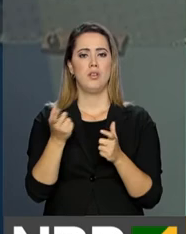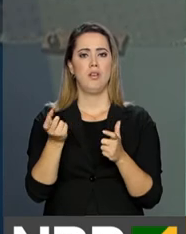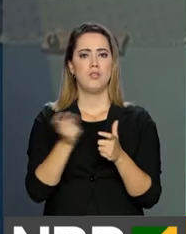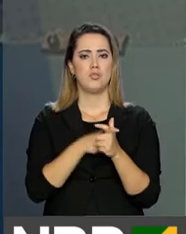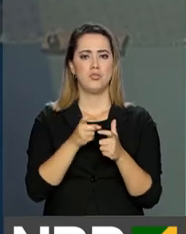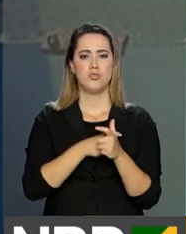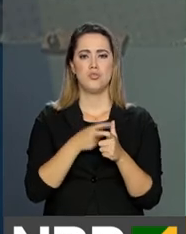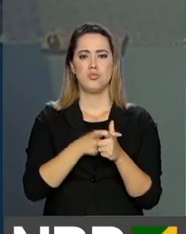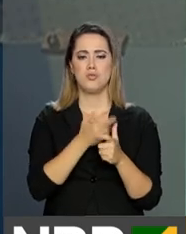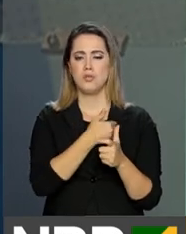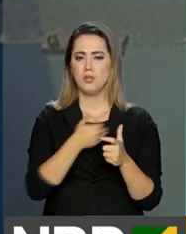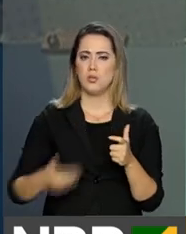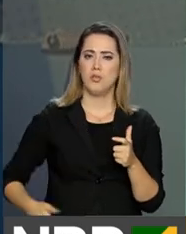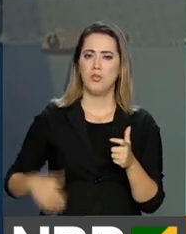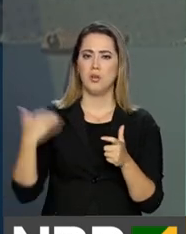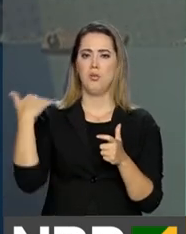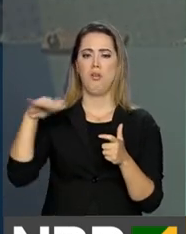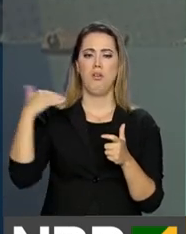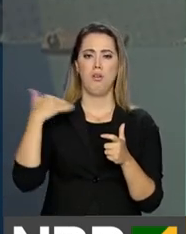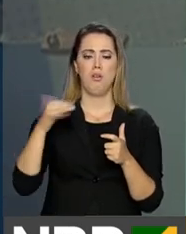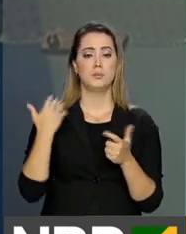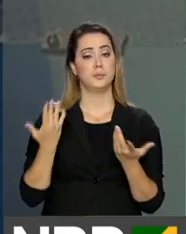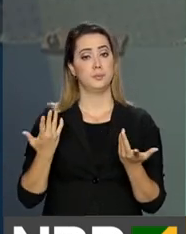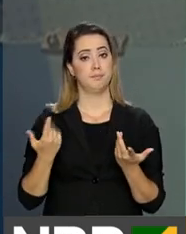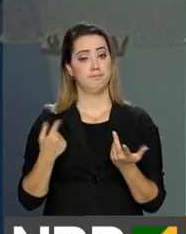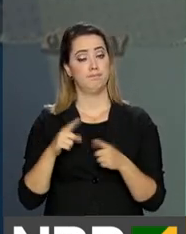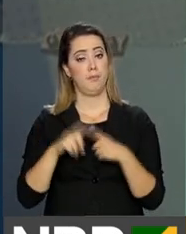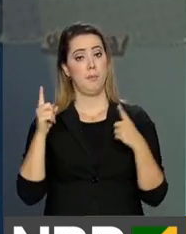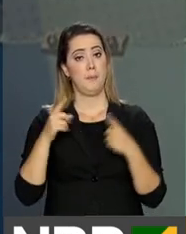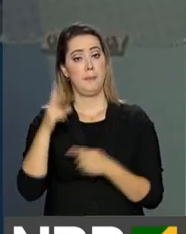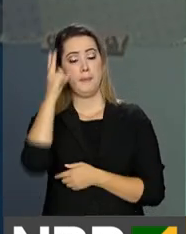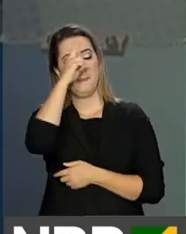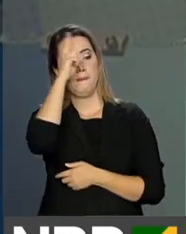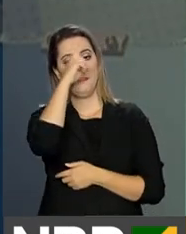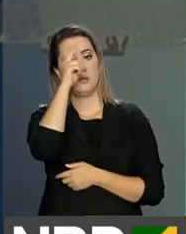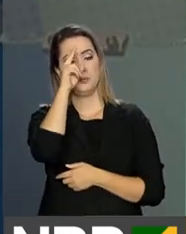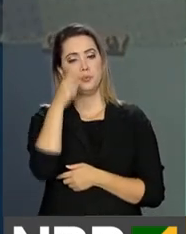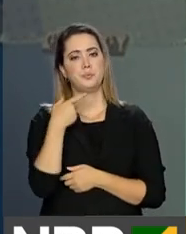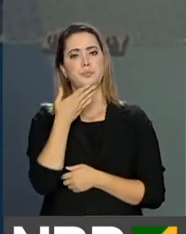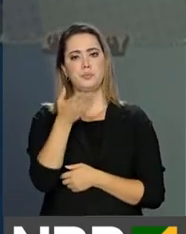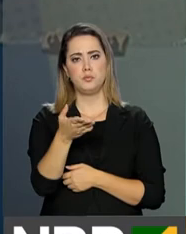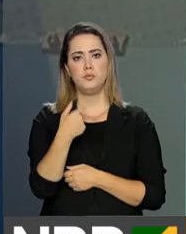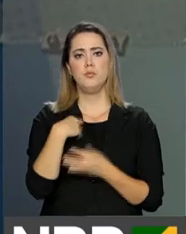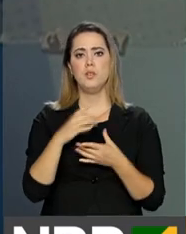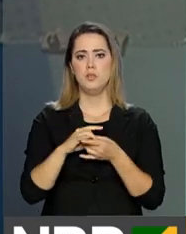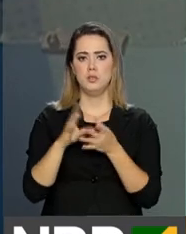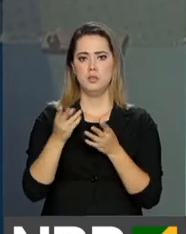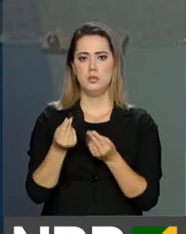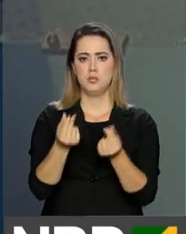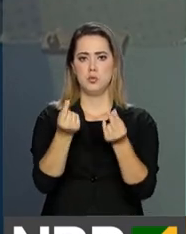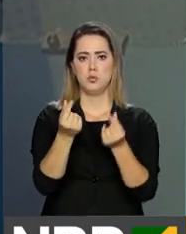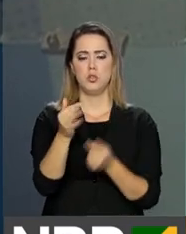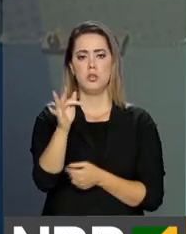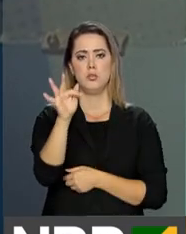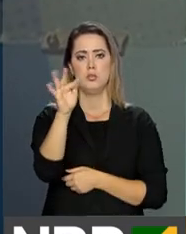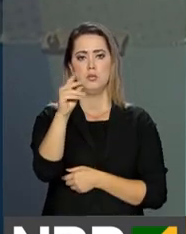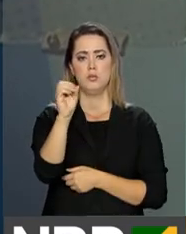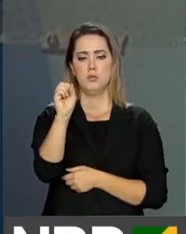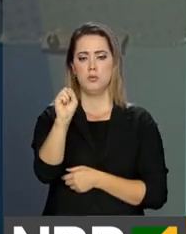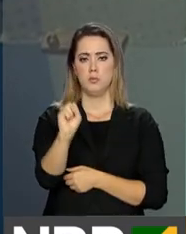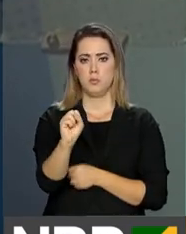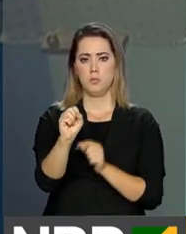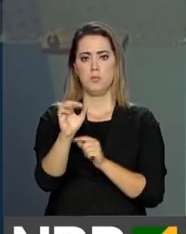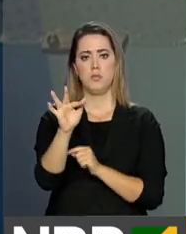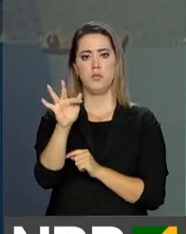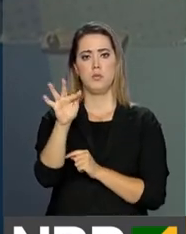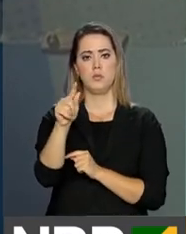públicas. Eu só recordo que, muito recentemente, nós liberamos as contas inativas do Fundo de Garantia, que